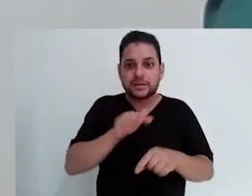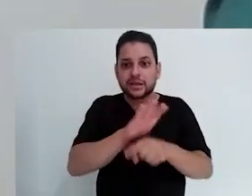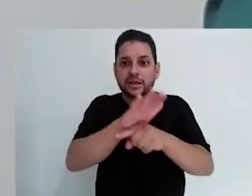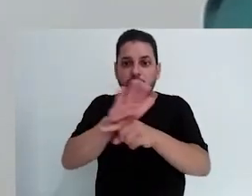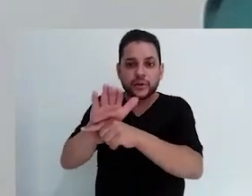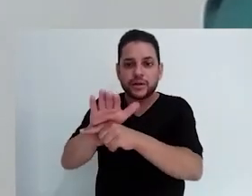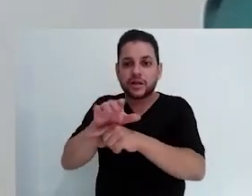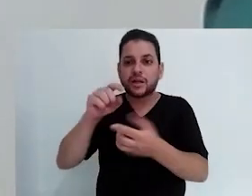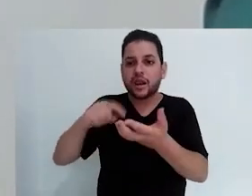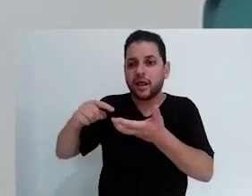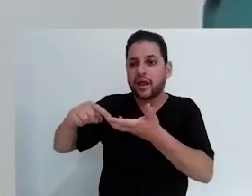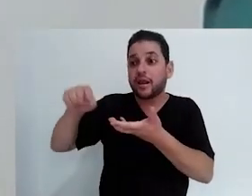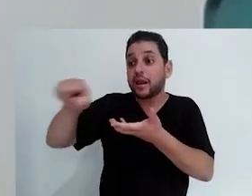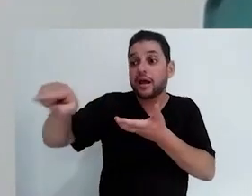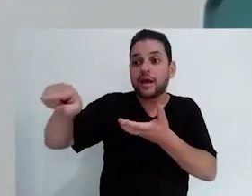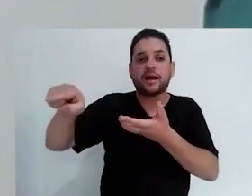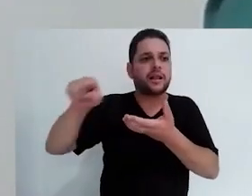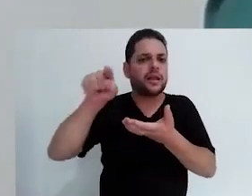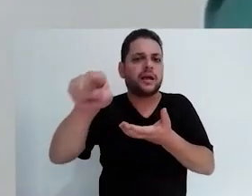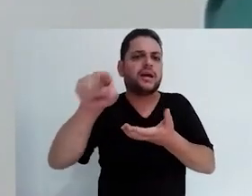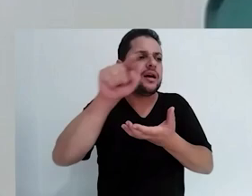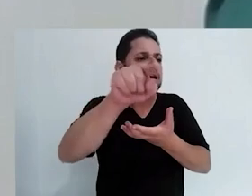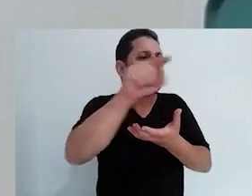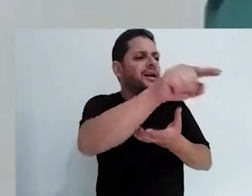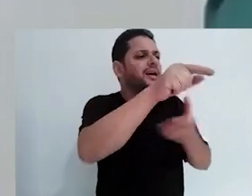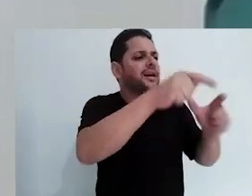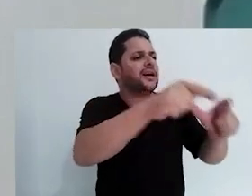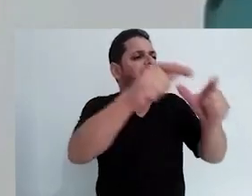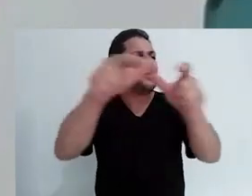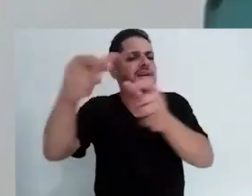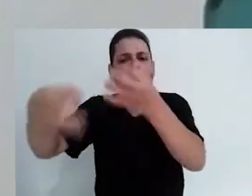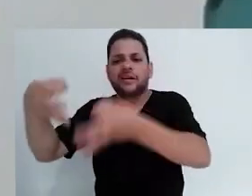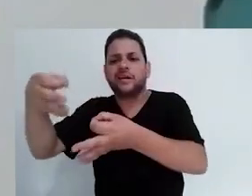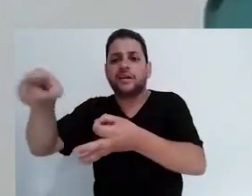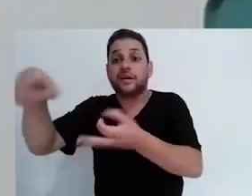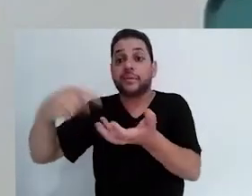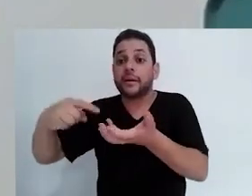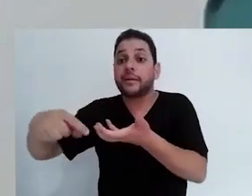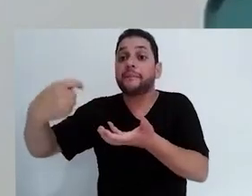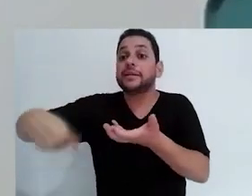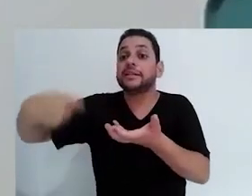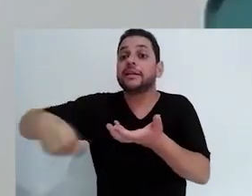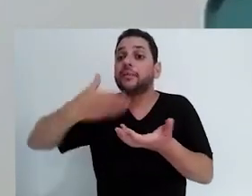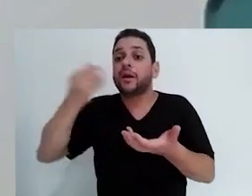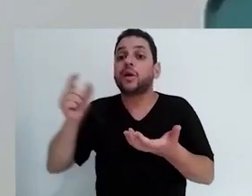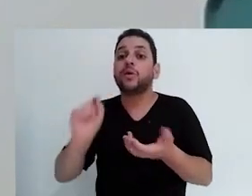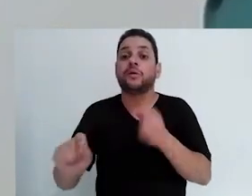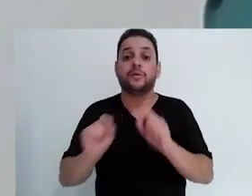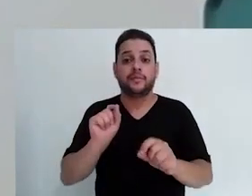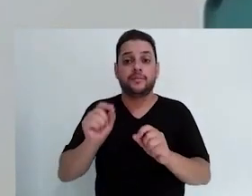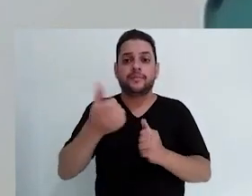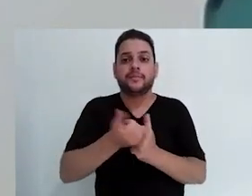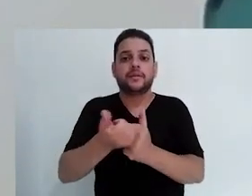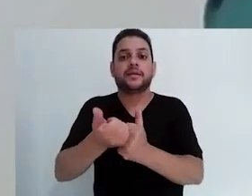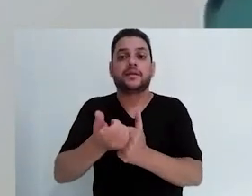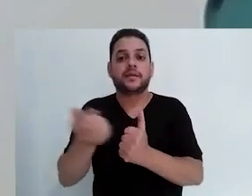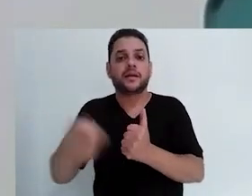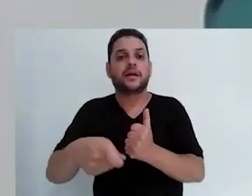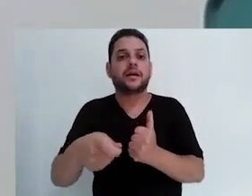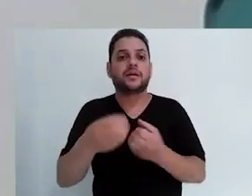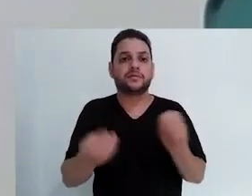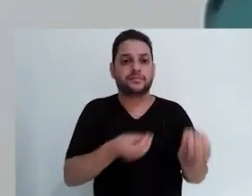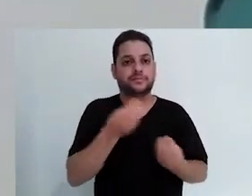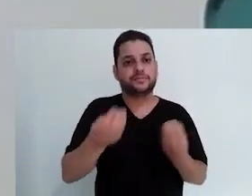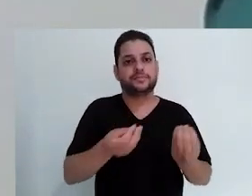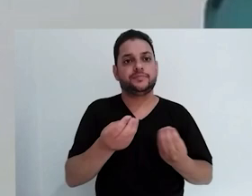de cada uma das unidades, de tentar entender o serviço, o apoio que a gente consegue prestar para as